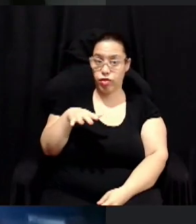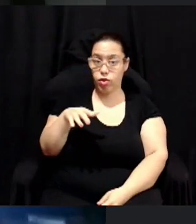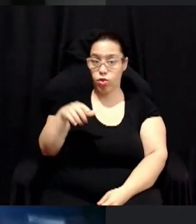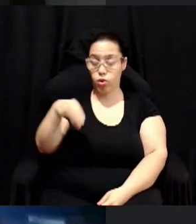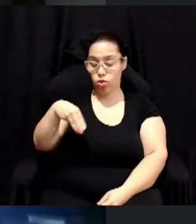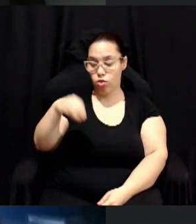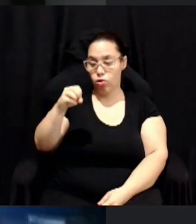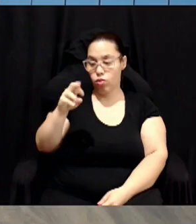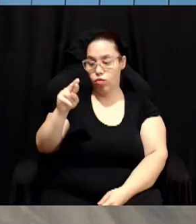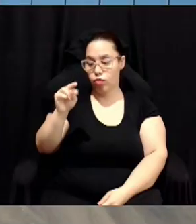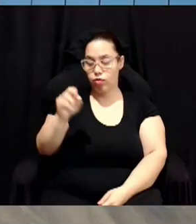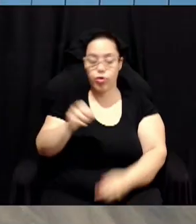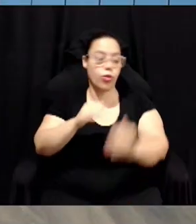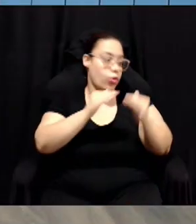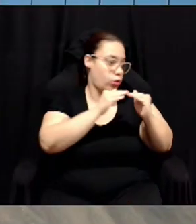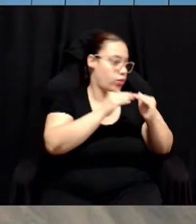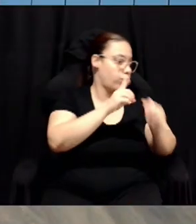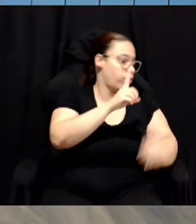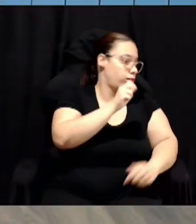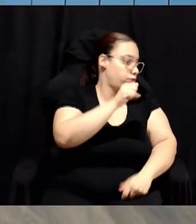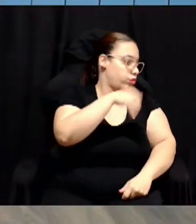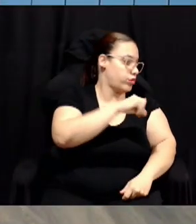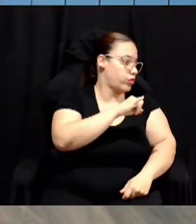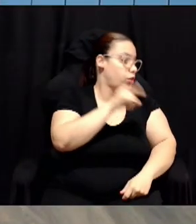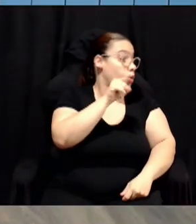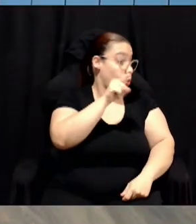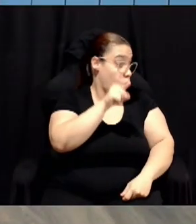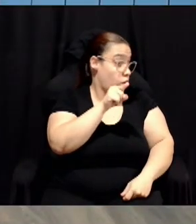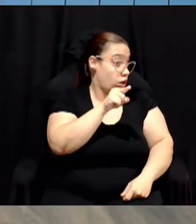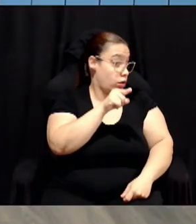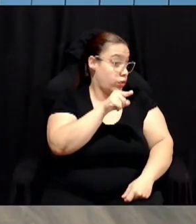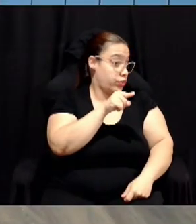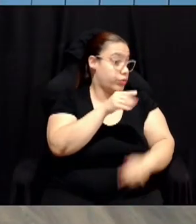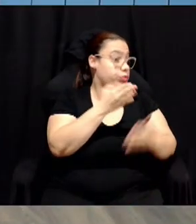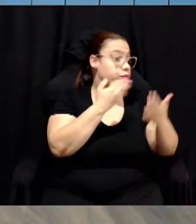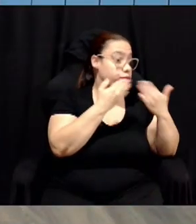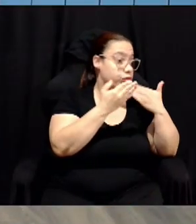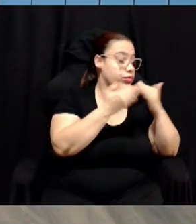Com certeza, Dani. No seu caso, né, você comentou,